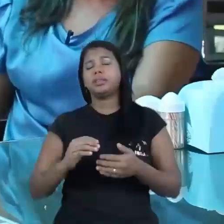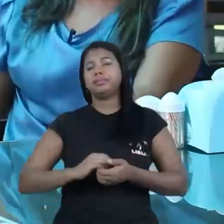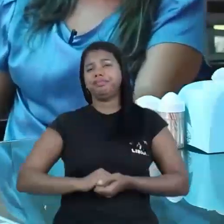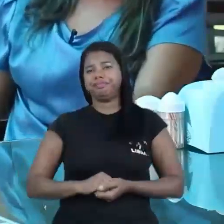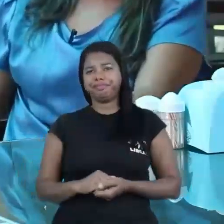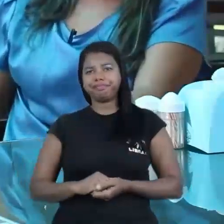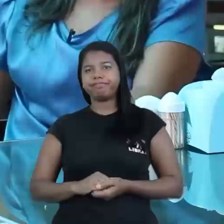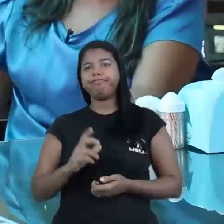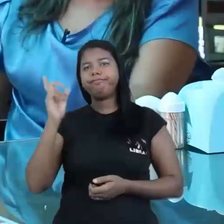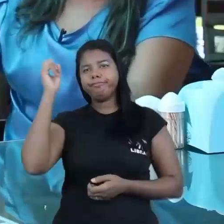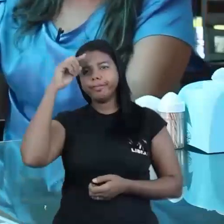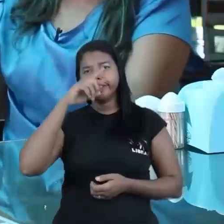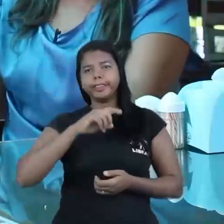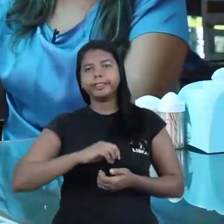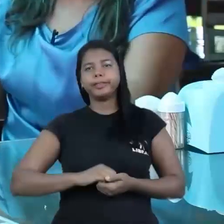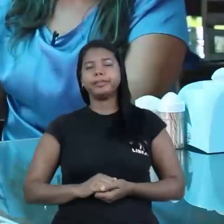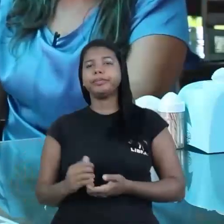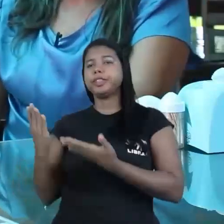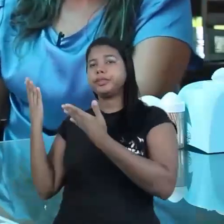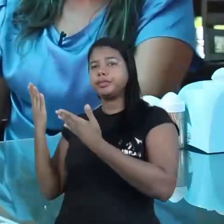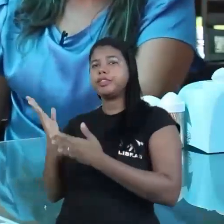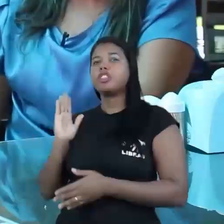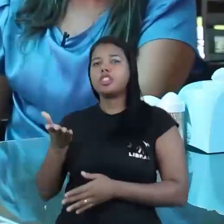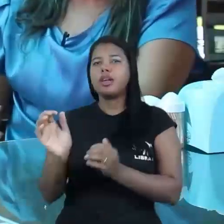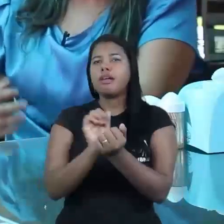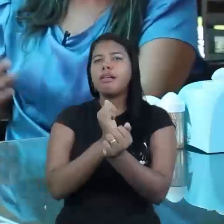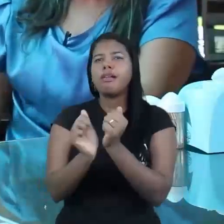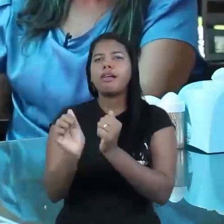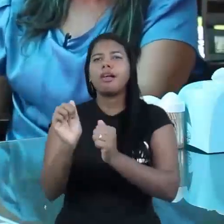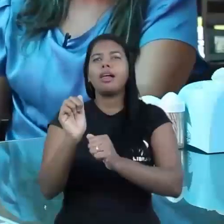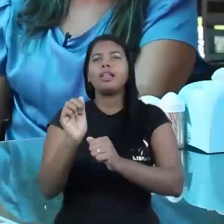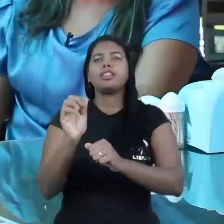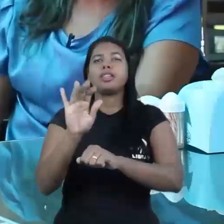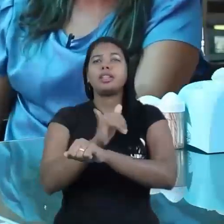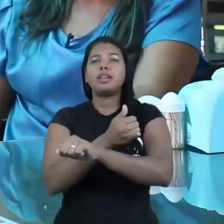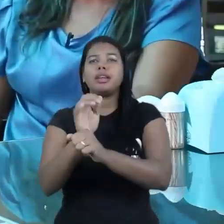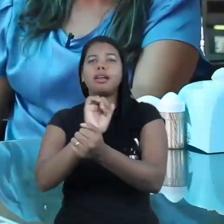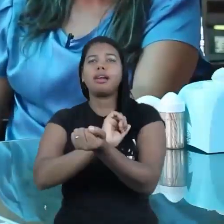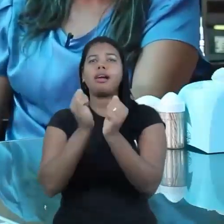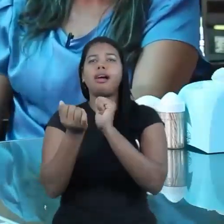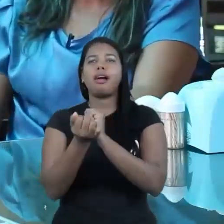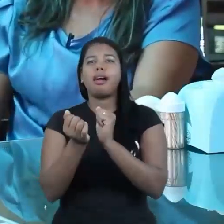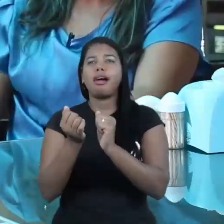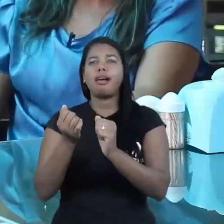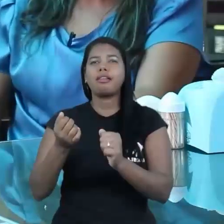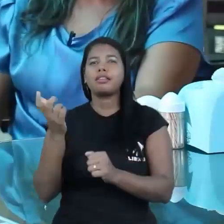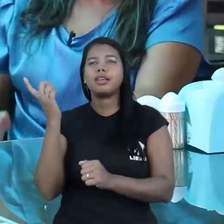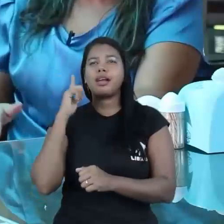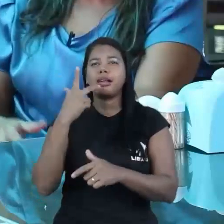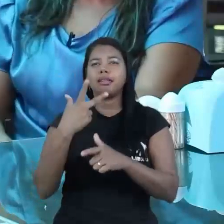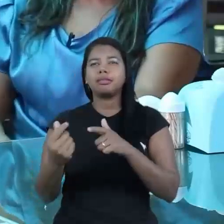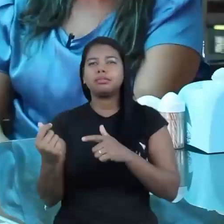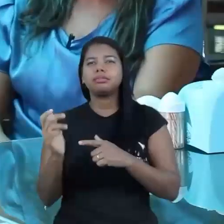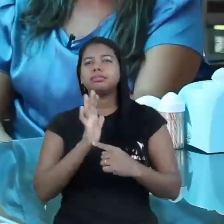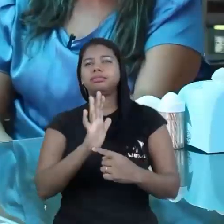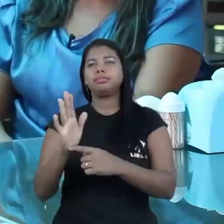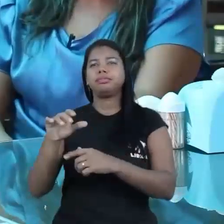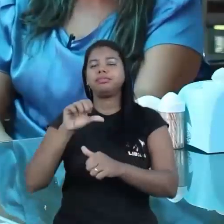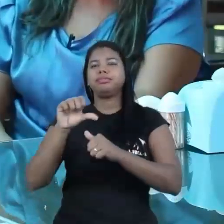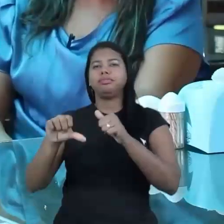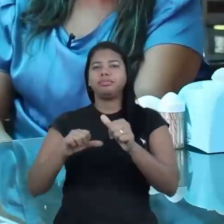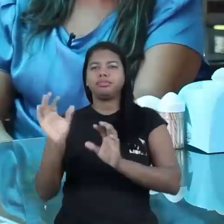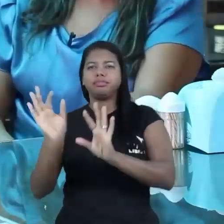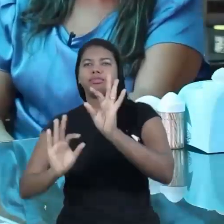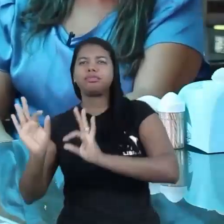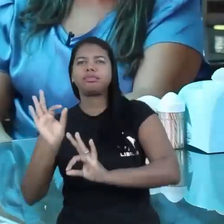né? Mas como você já tinha uma pegada estratégica aí do delivery, já estava um passo à frente, isso mesmo. Aí moldamos a cozinha,